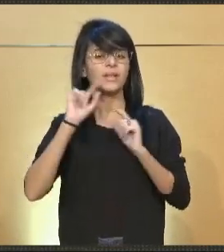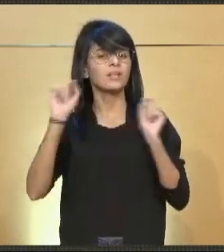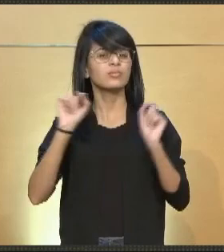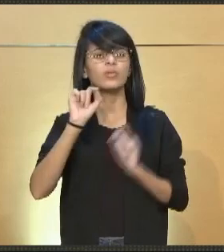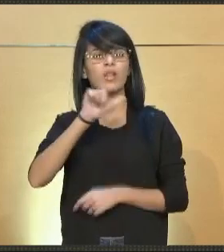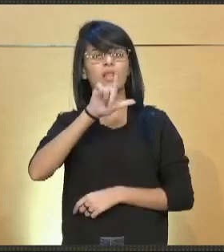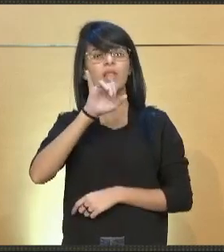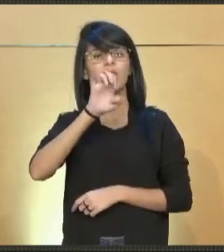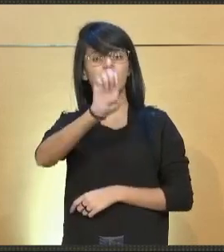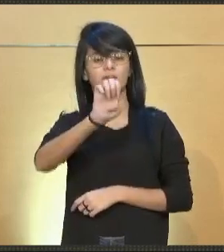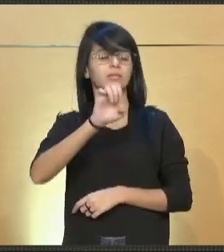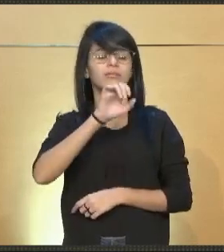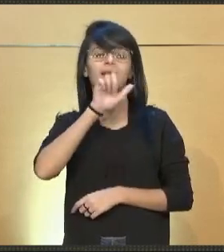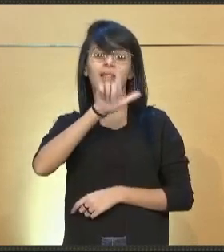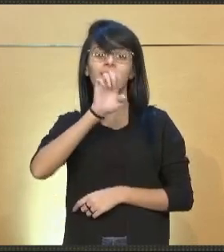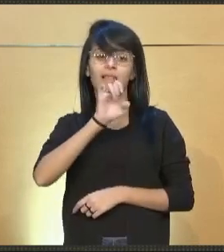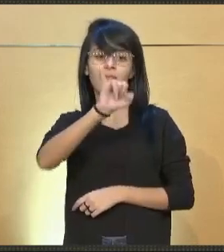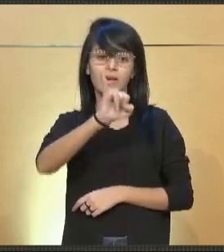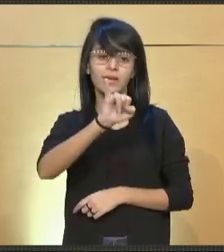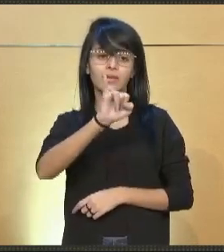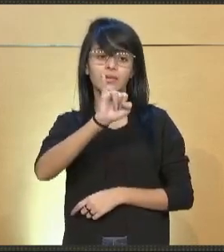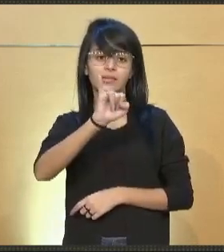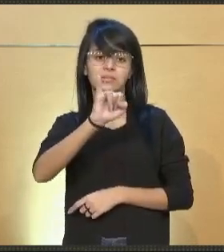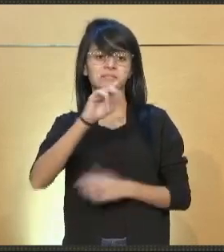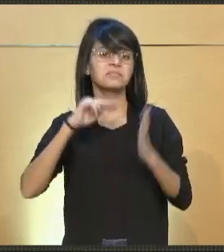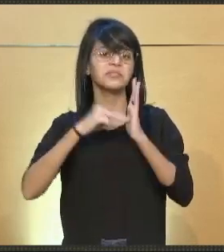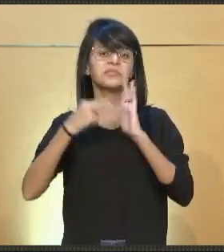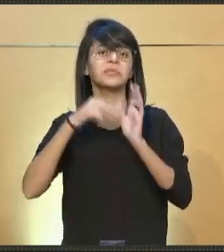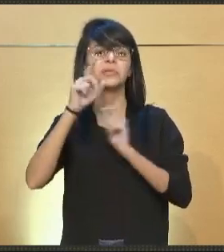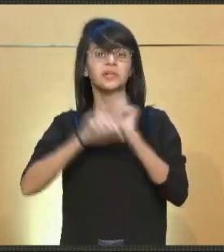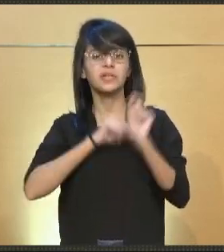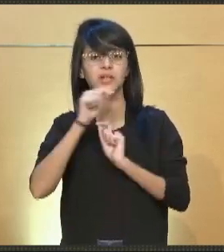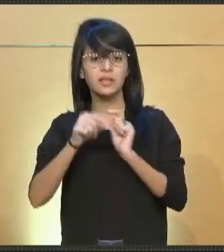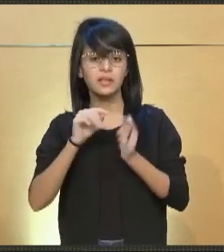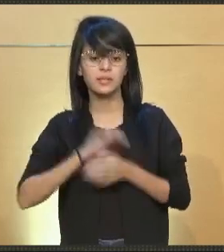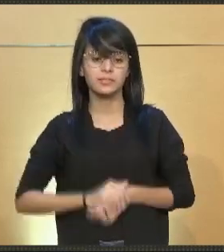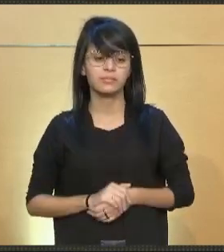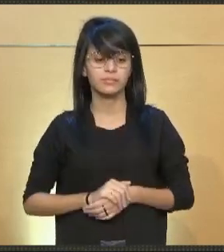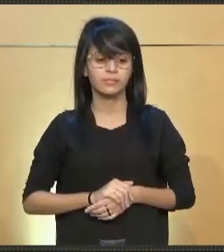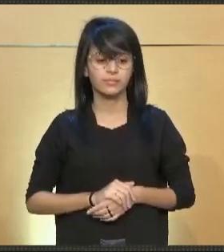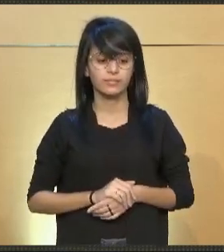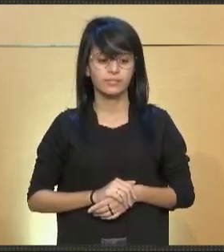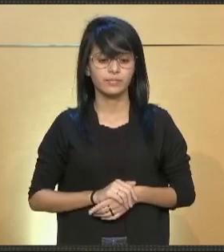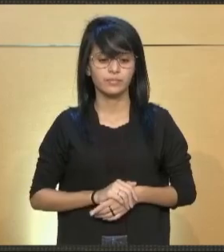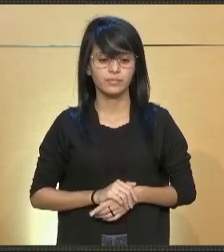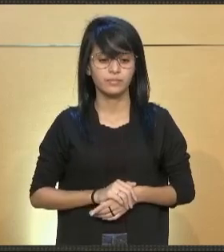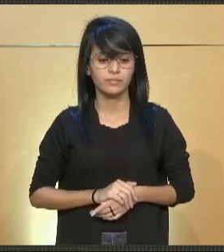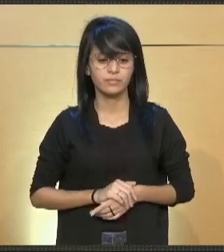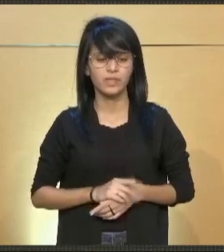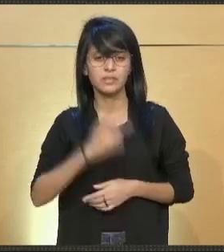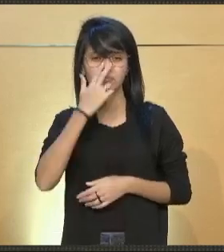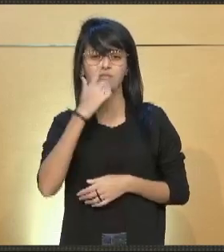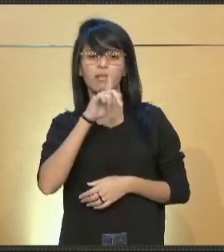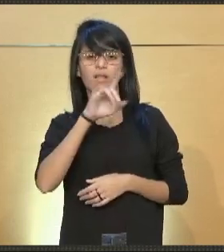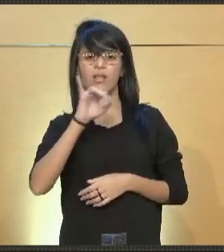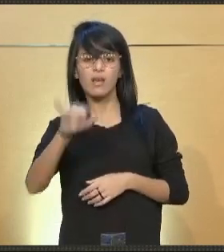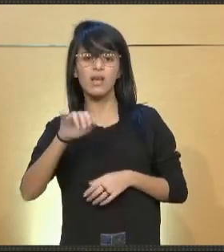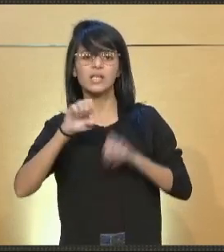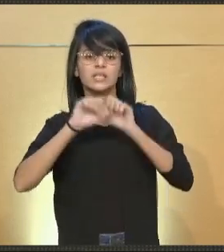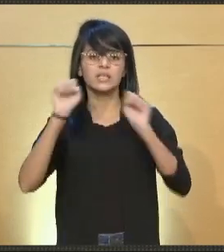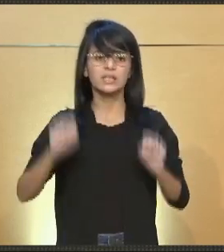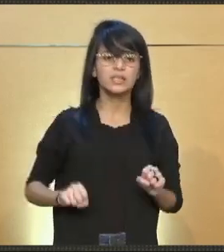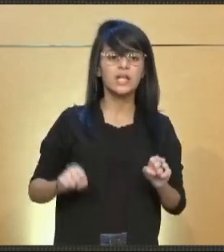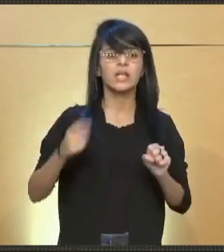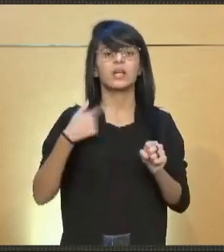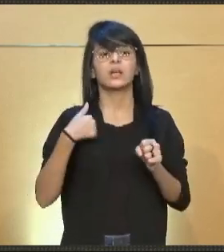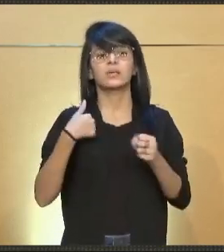serve a lei? Ao longo do que poderíamos chamar de conceber a lei como um sistema de discurso jurídico, ou